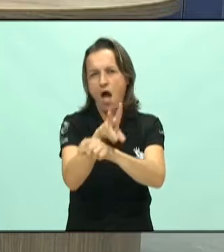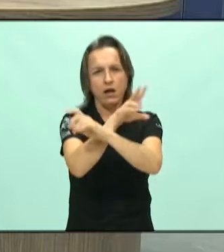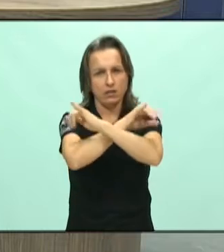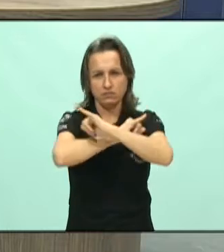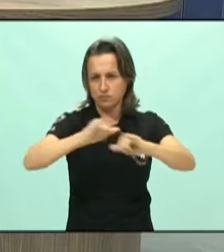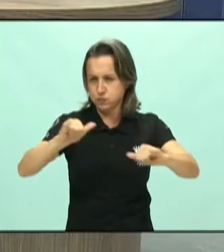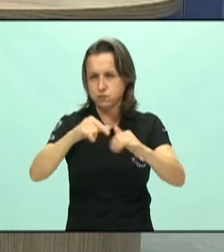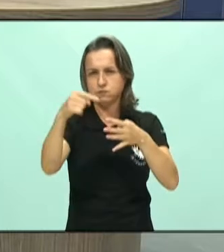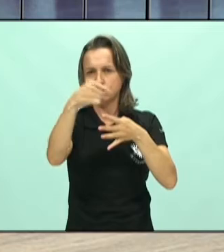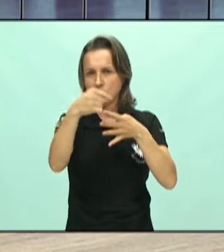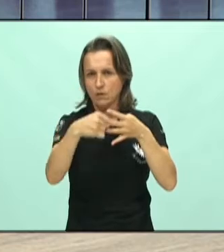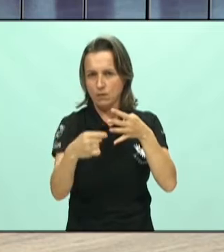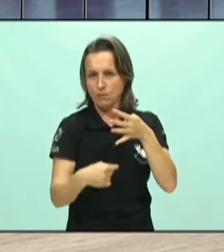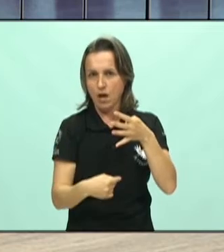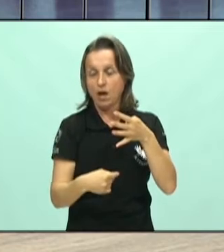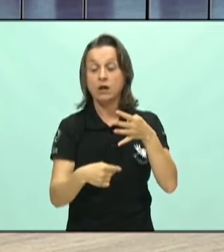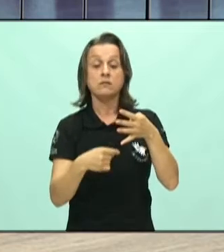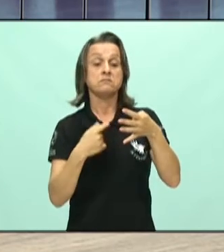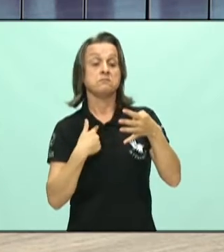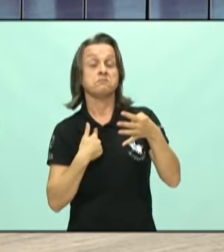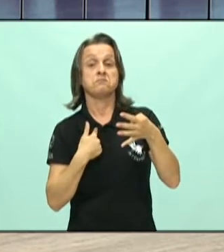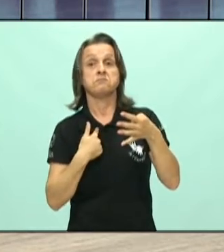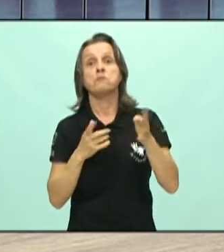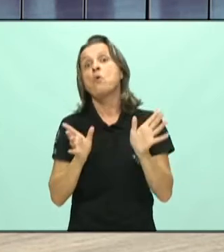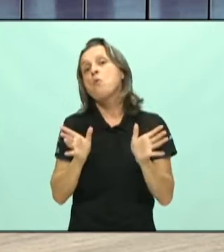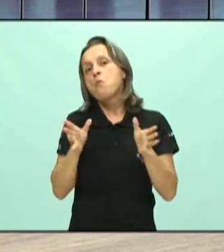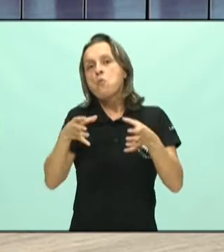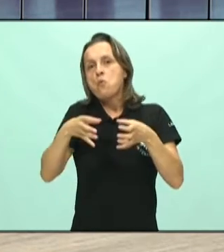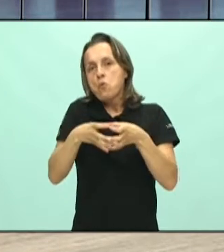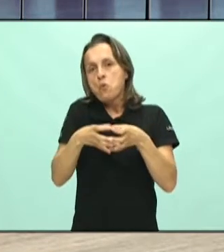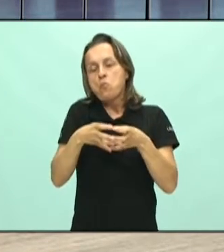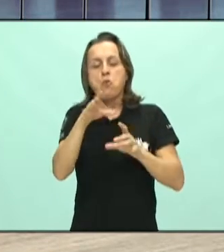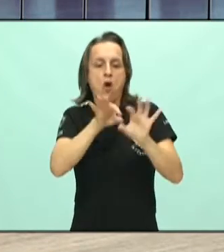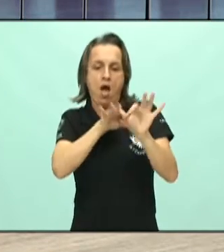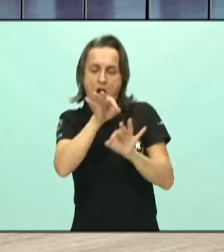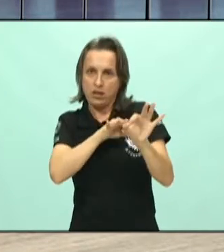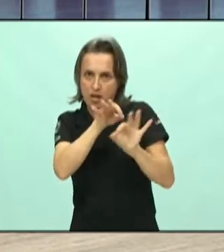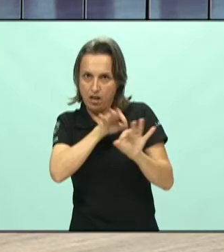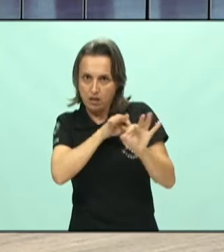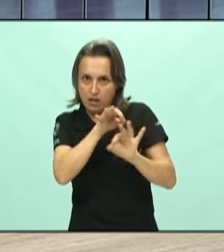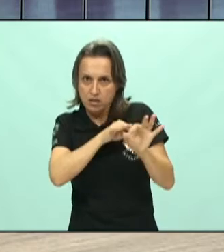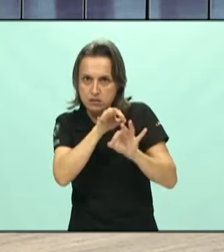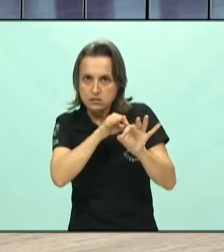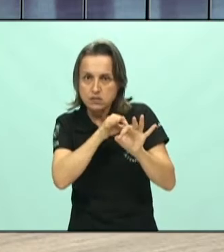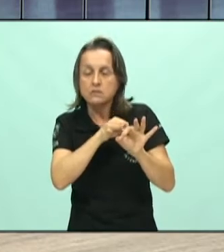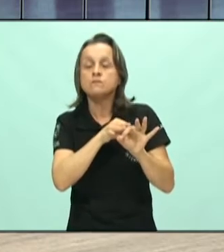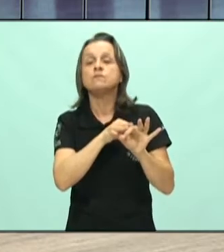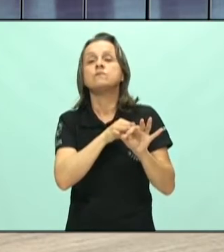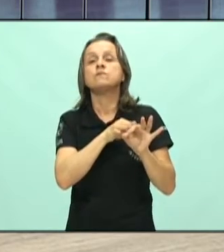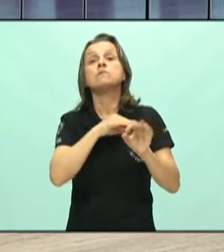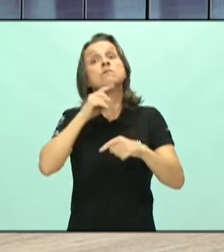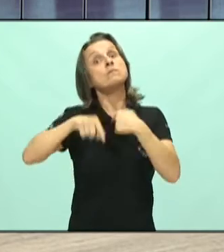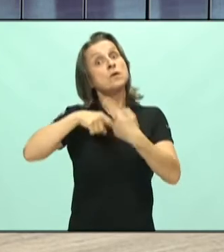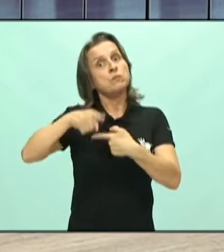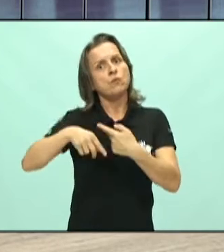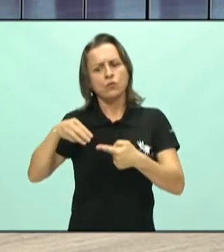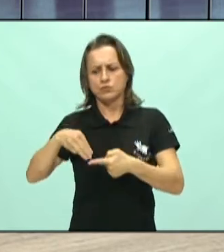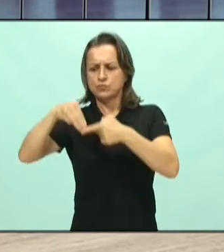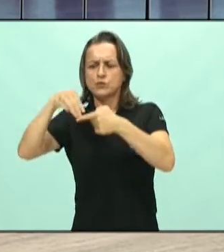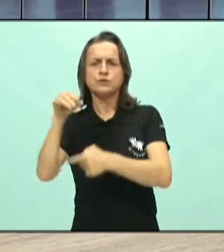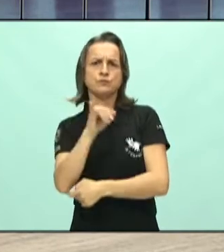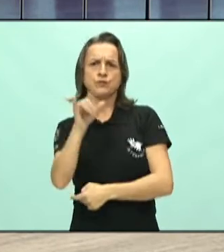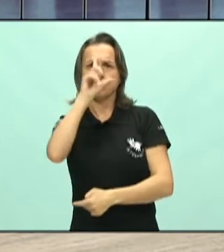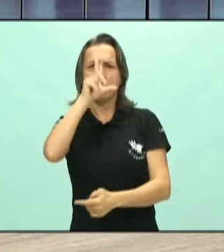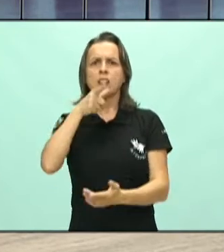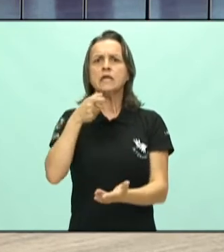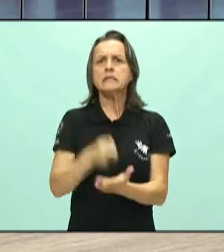gerar também. Isso é analisado através de um comitê, uma comissão, e aí o município de Itajaí ele decide